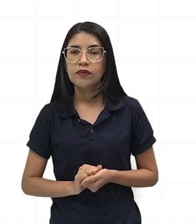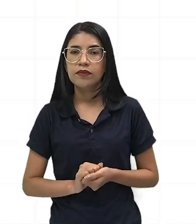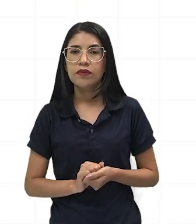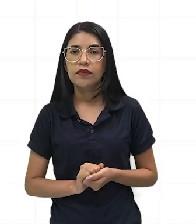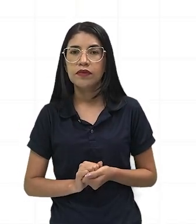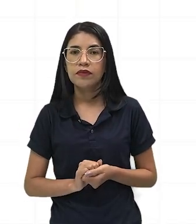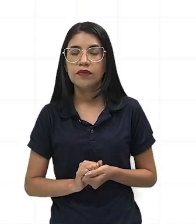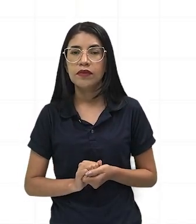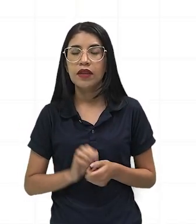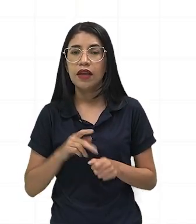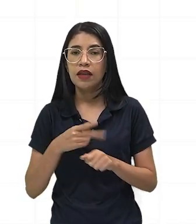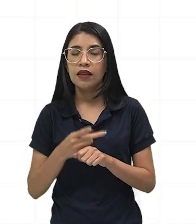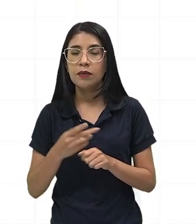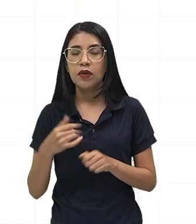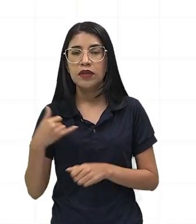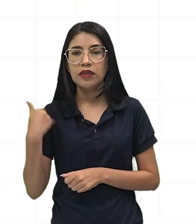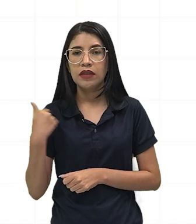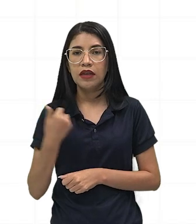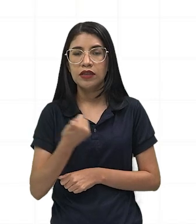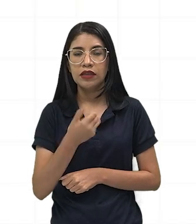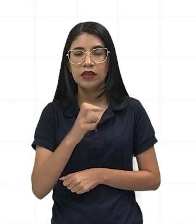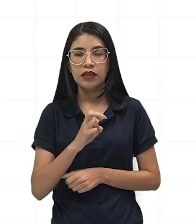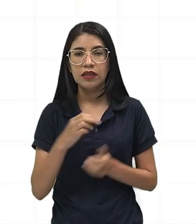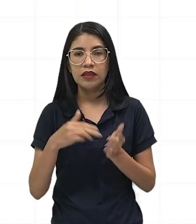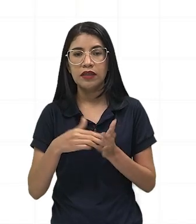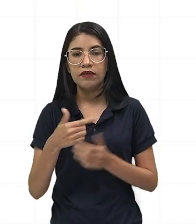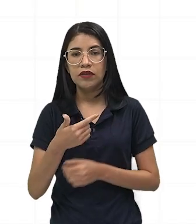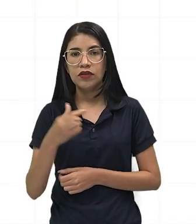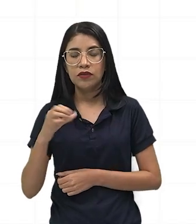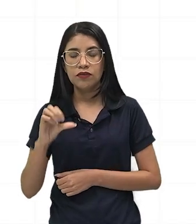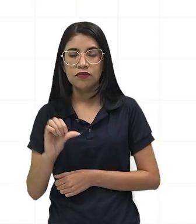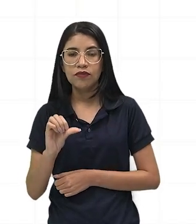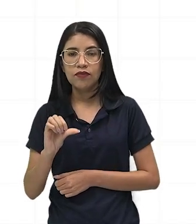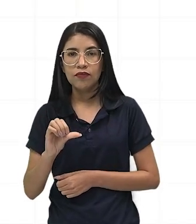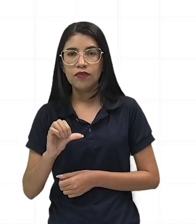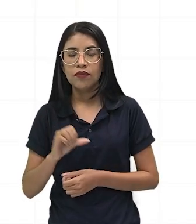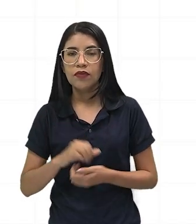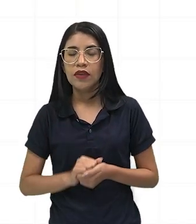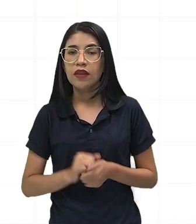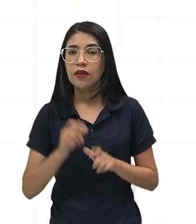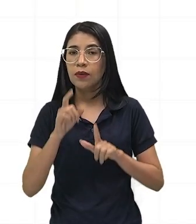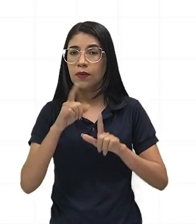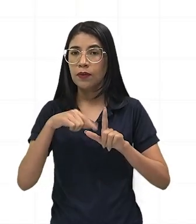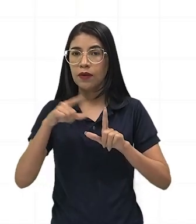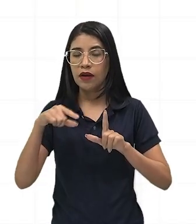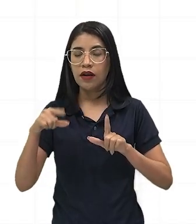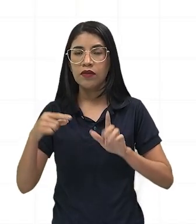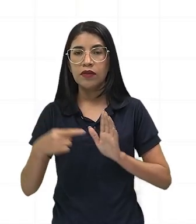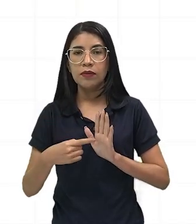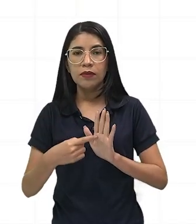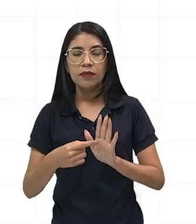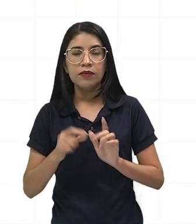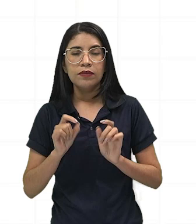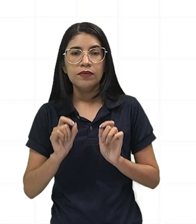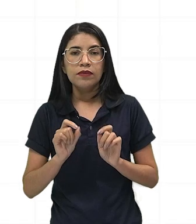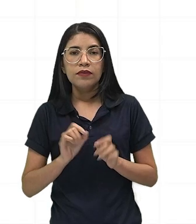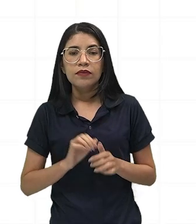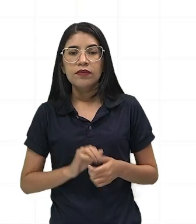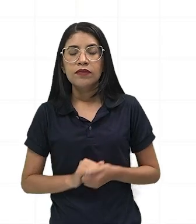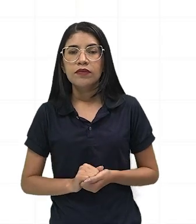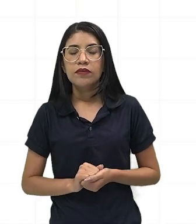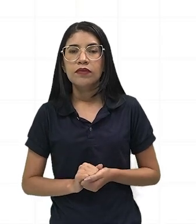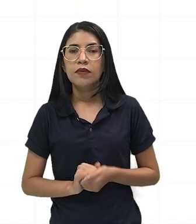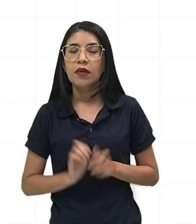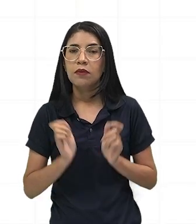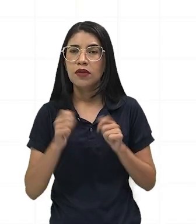vem de 15 a 29 anos. Então, esse gráfico aqui ficou, a